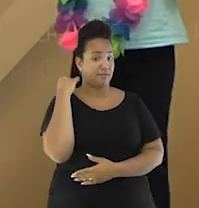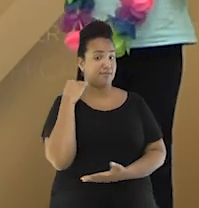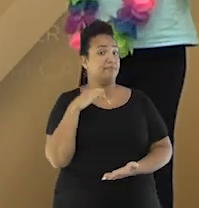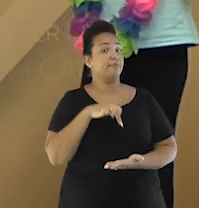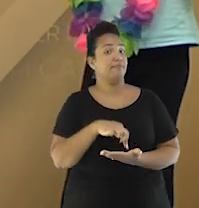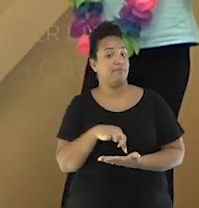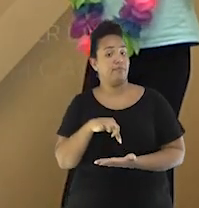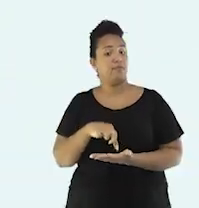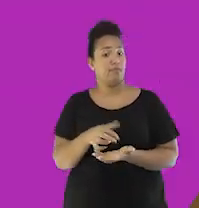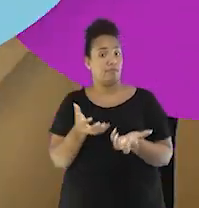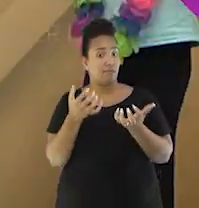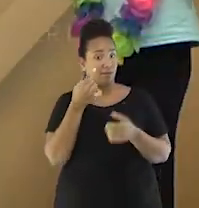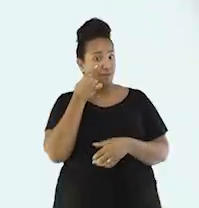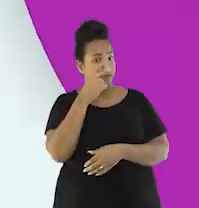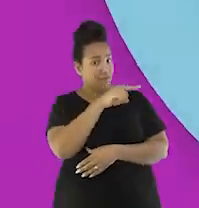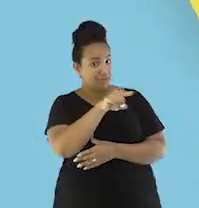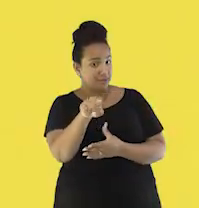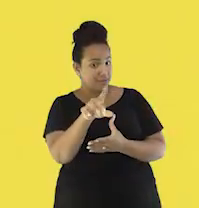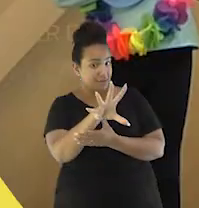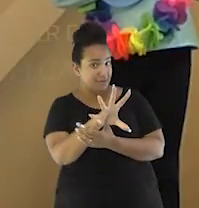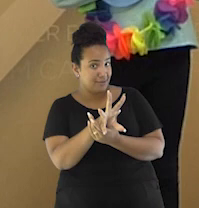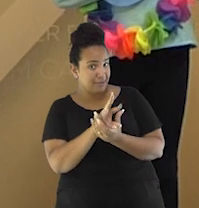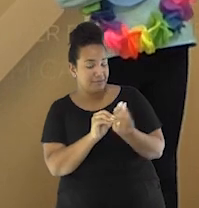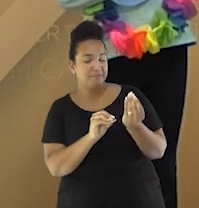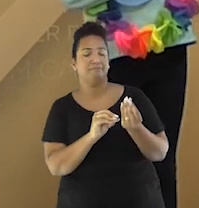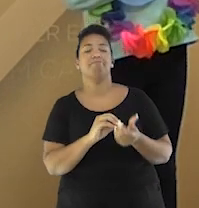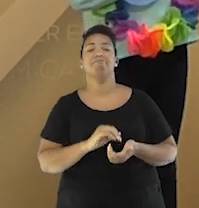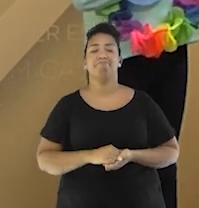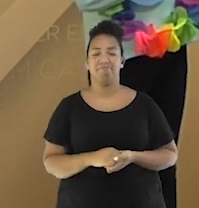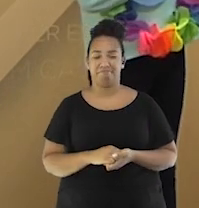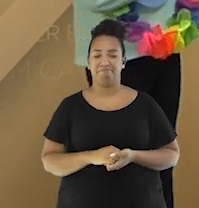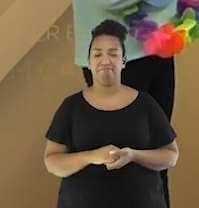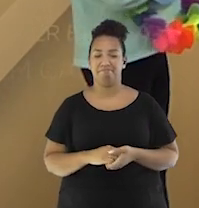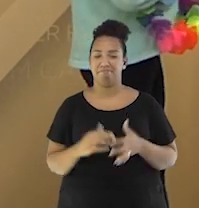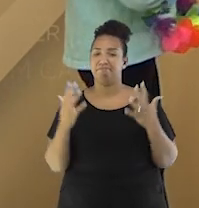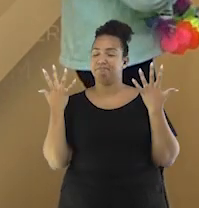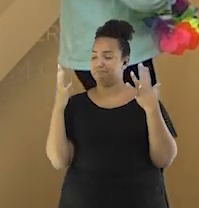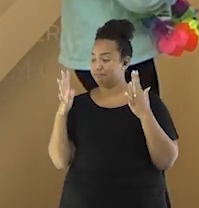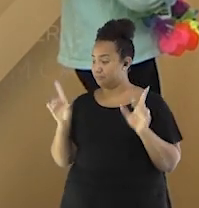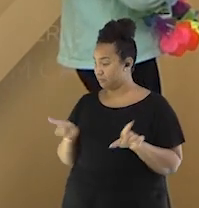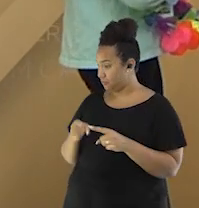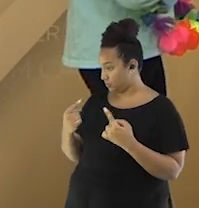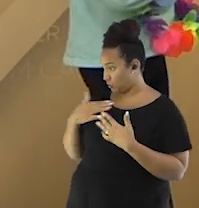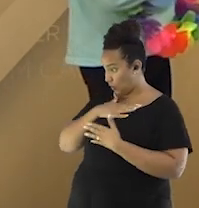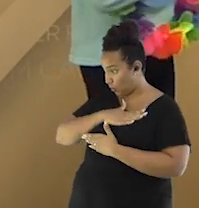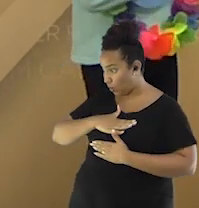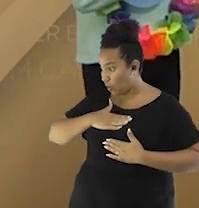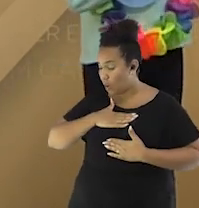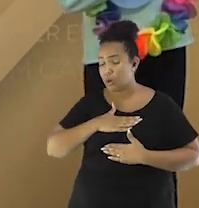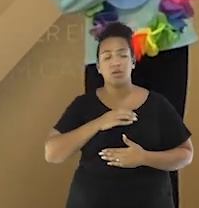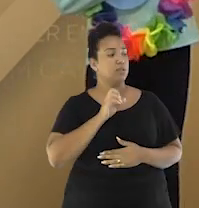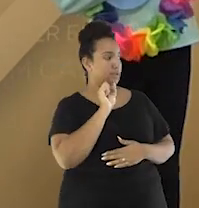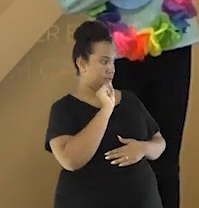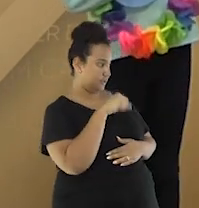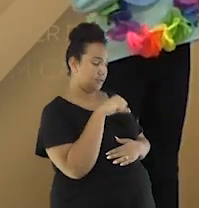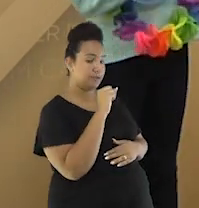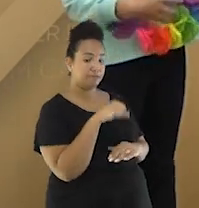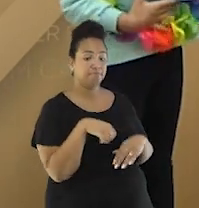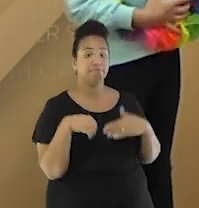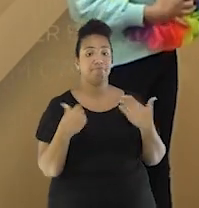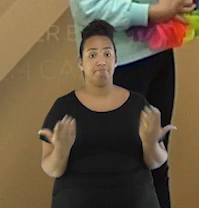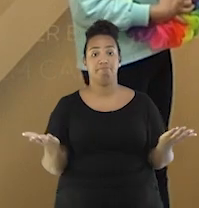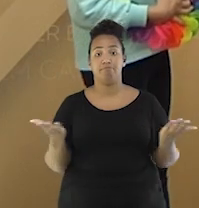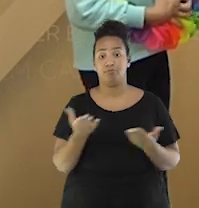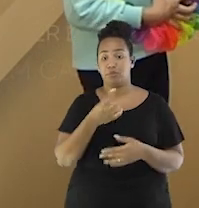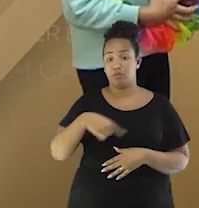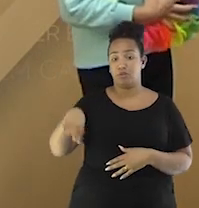quero ver quem faz. Muito bem! Gostou da música? Sim! Agora a gente vai aprender a fazer esse ukulele que tá com